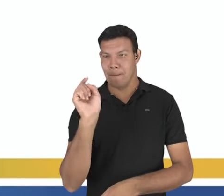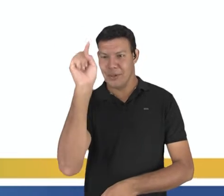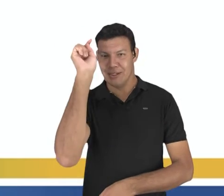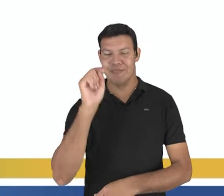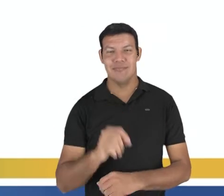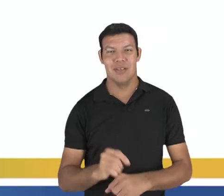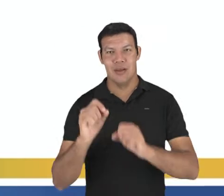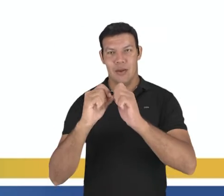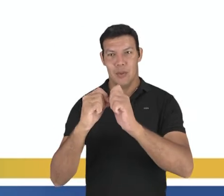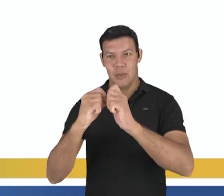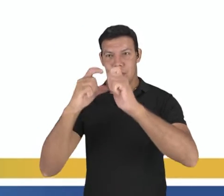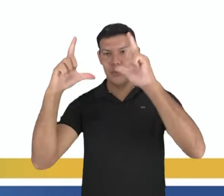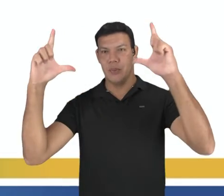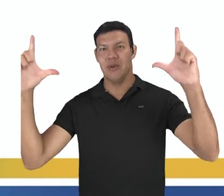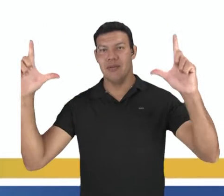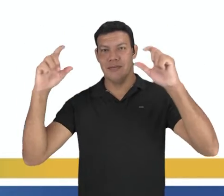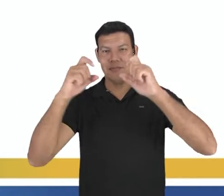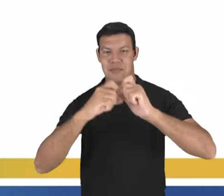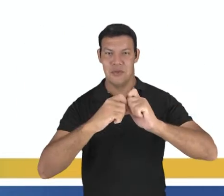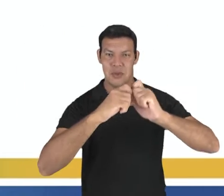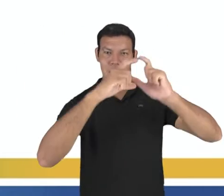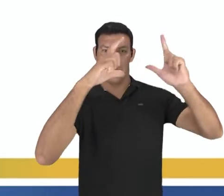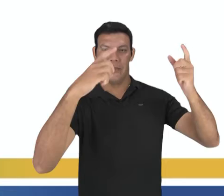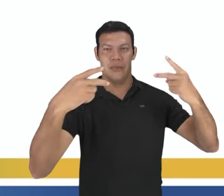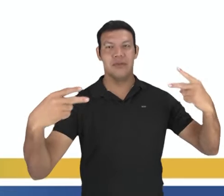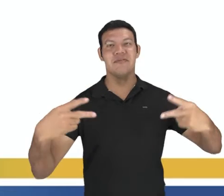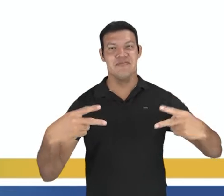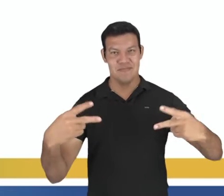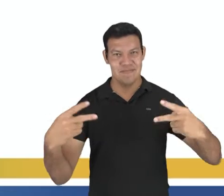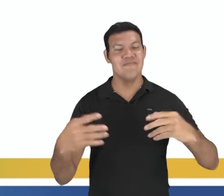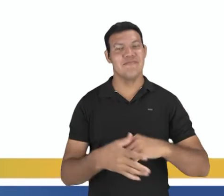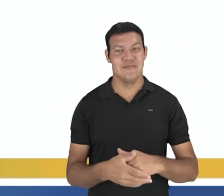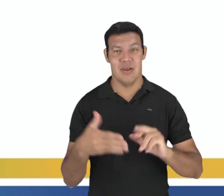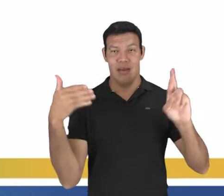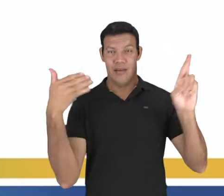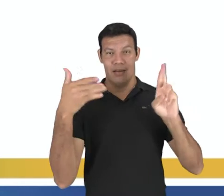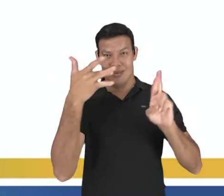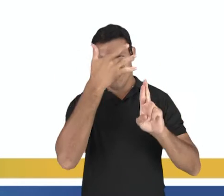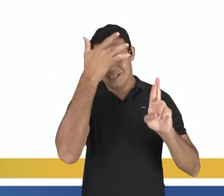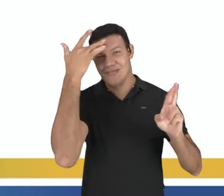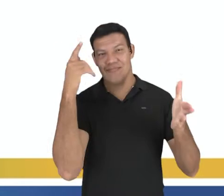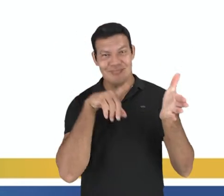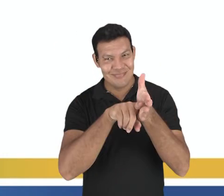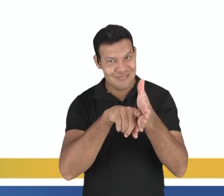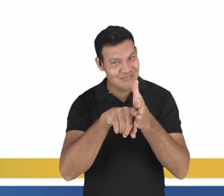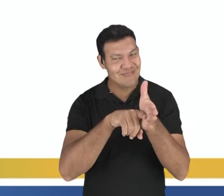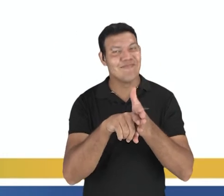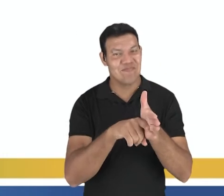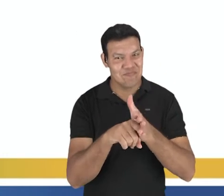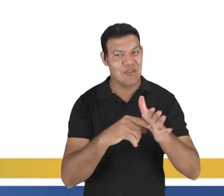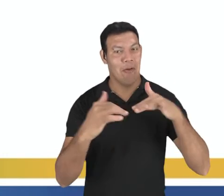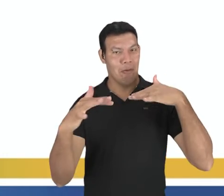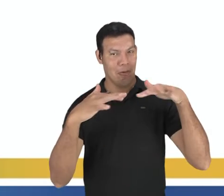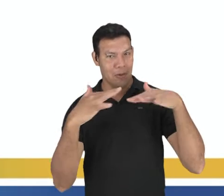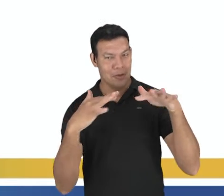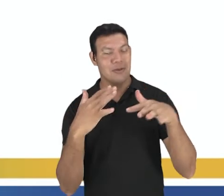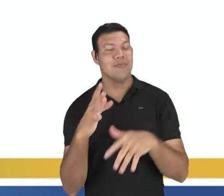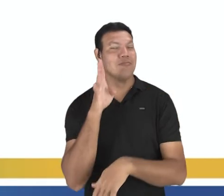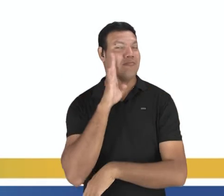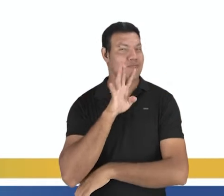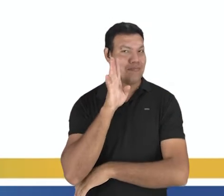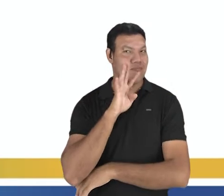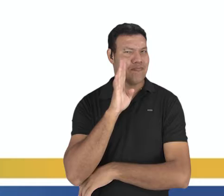nelas, ela vai abrindo links a respeito das pessoas. Então é bem dinâmico, bem interessante para você que